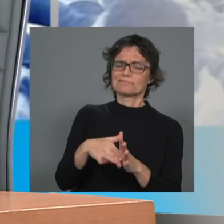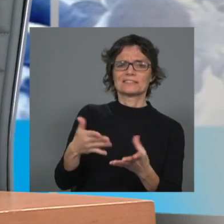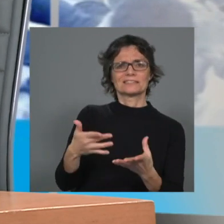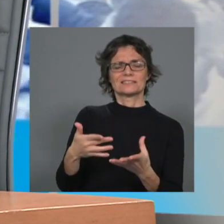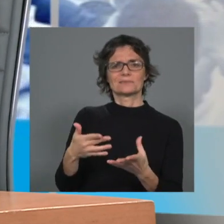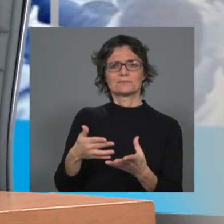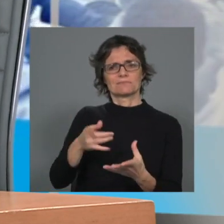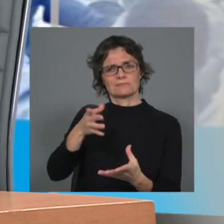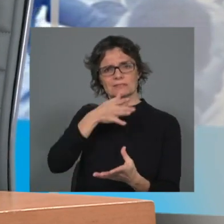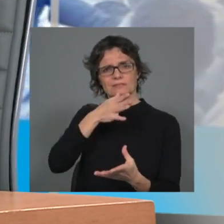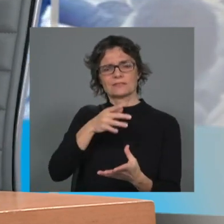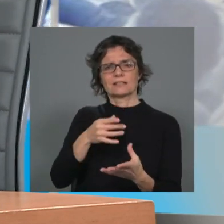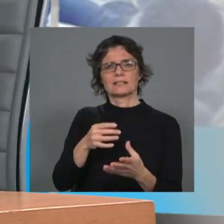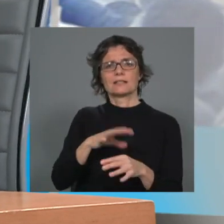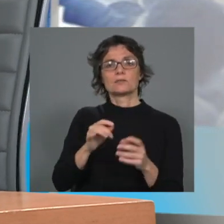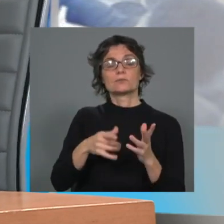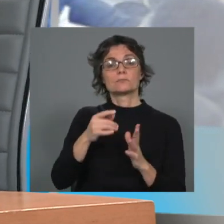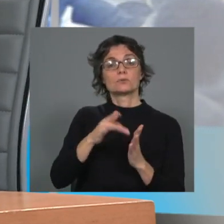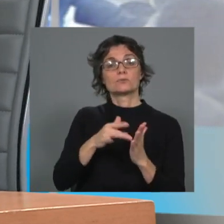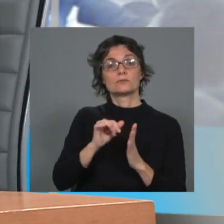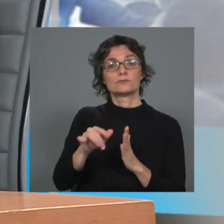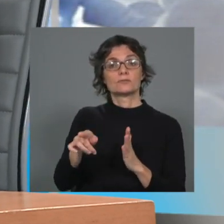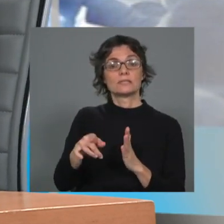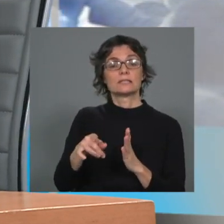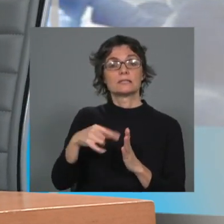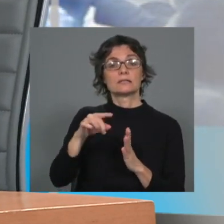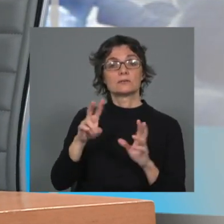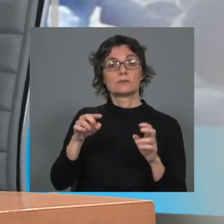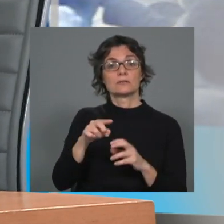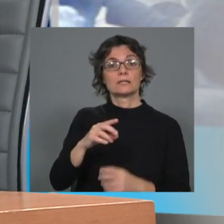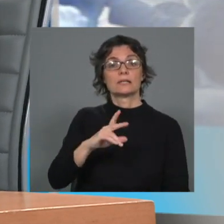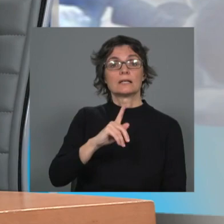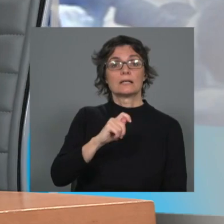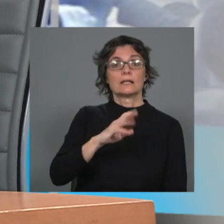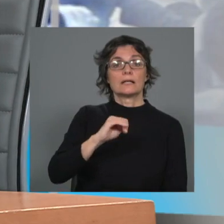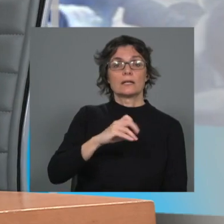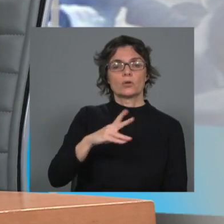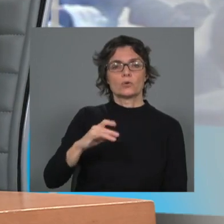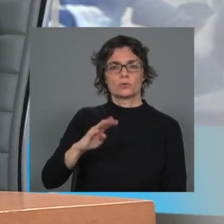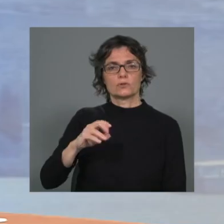sobre o livro que vamos comentar, que é o Encontro de Spinoza.